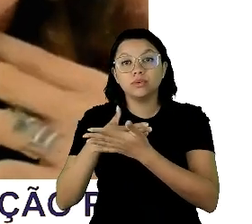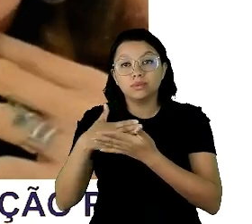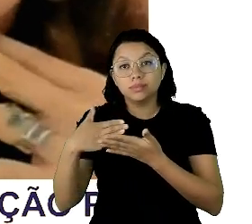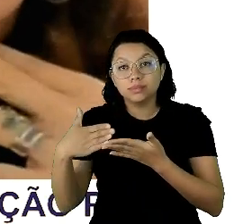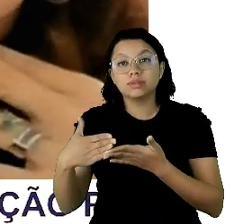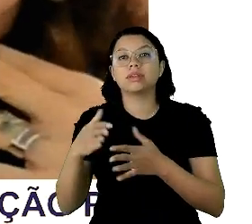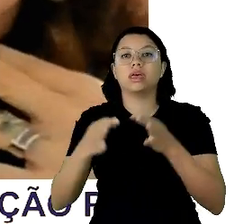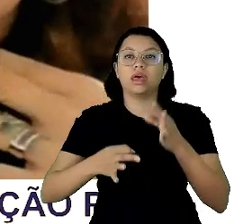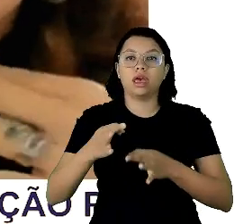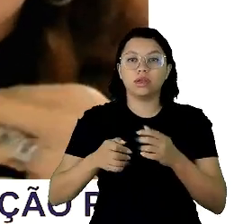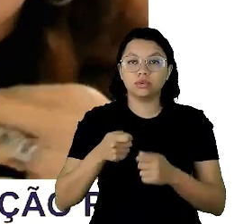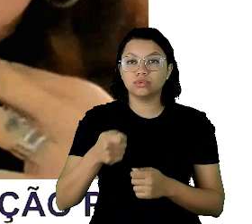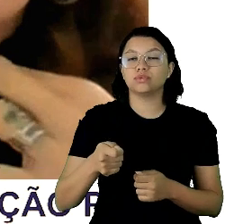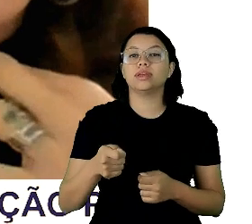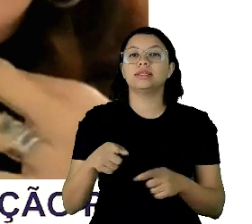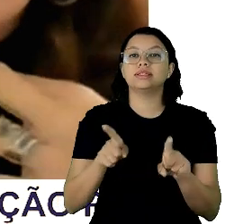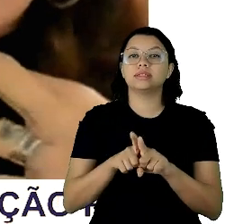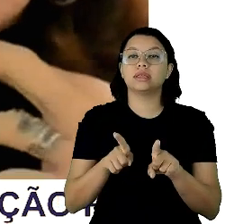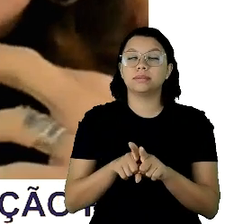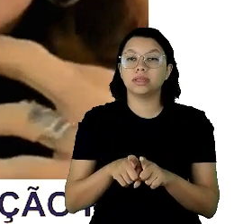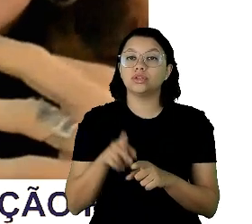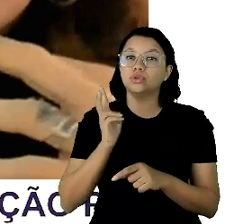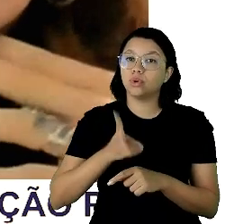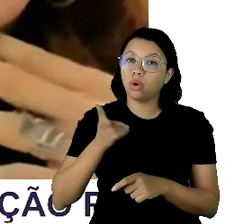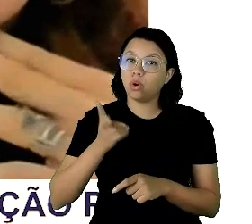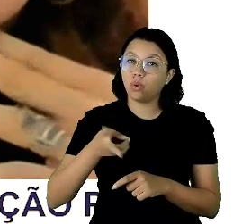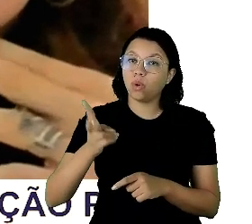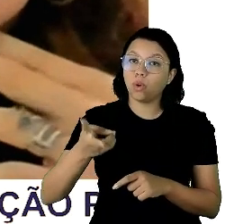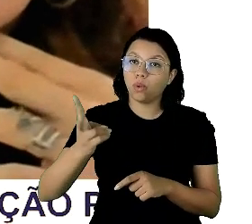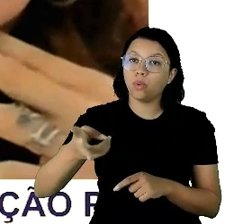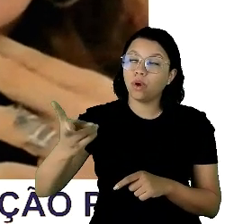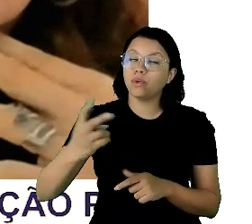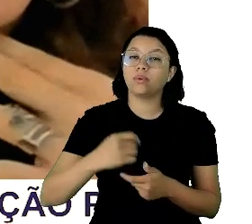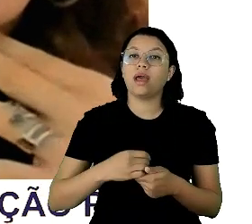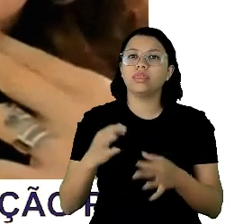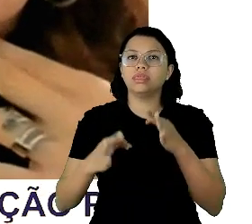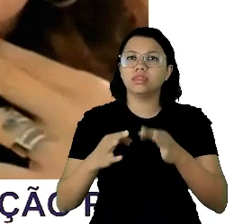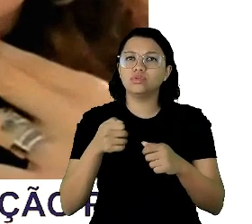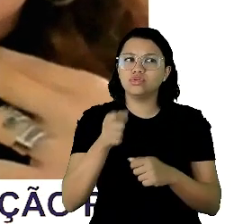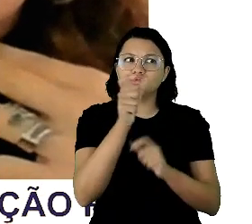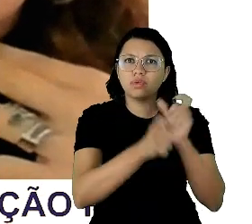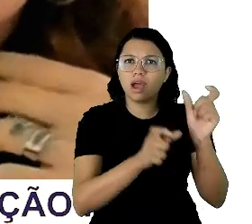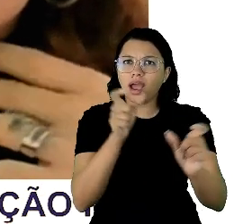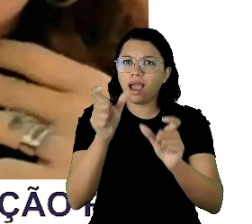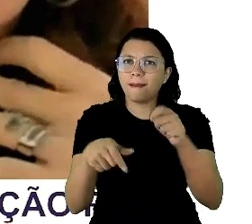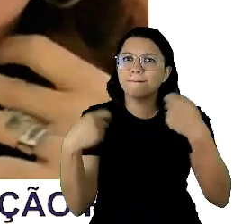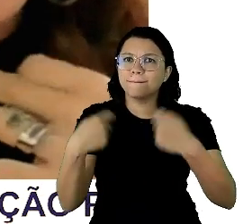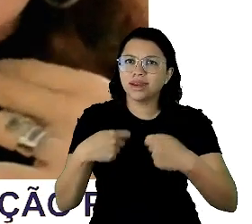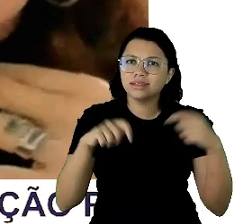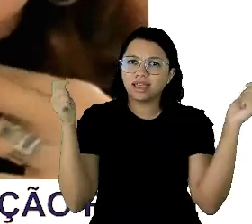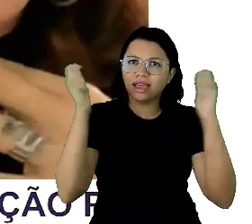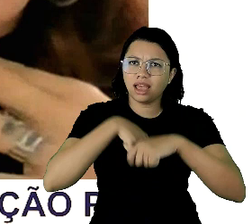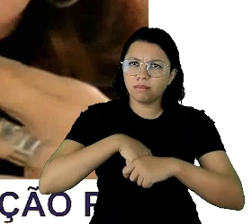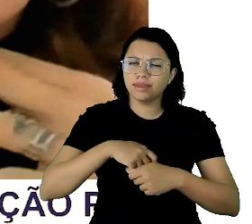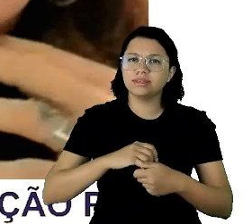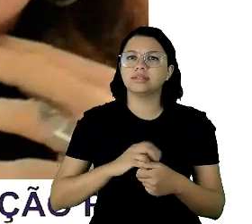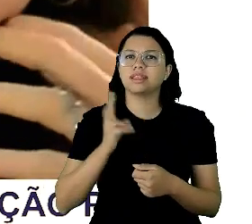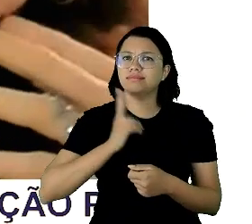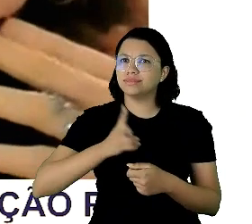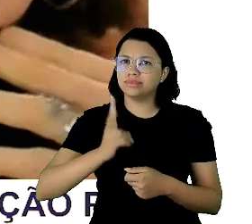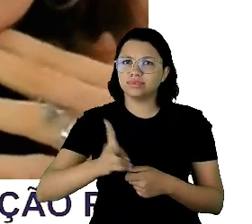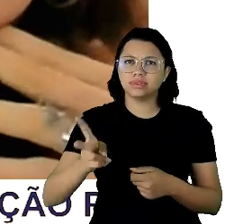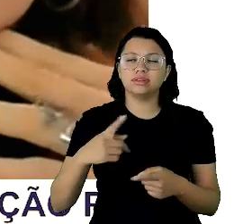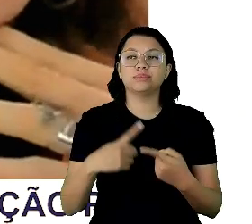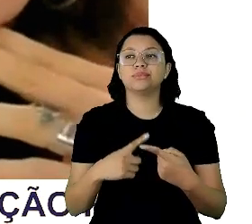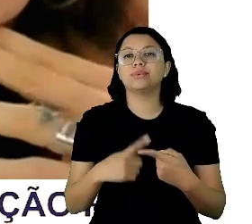formação continuada, né? Os juízes têm que ser capacitados o tempo todo, porque novas questões